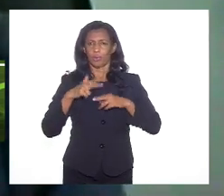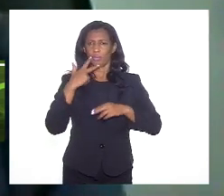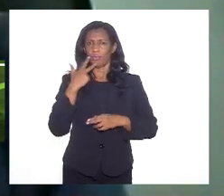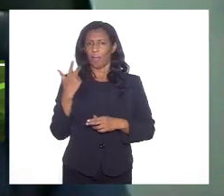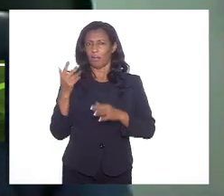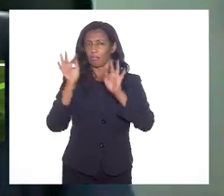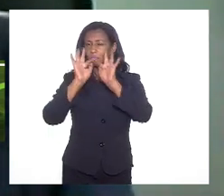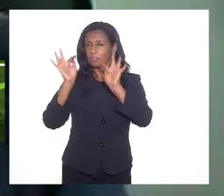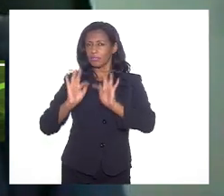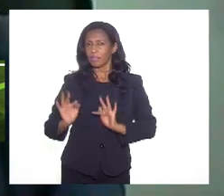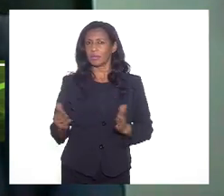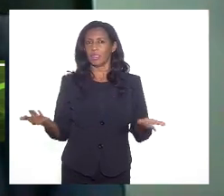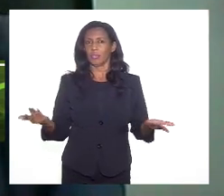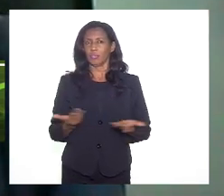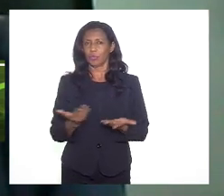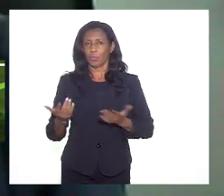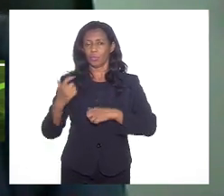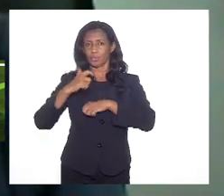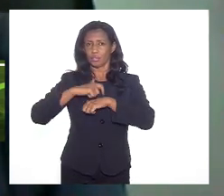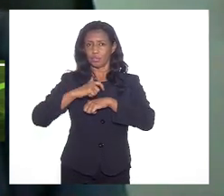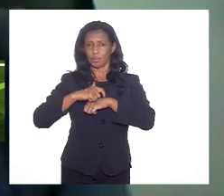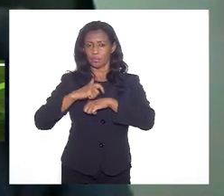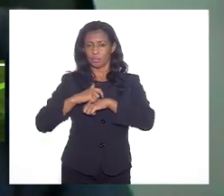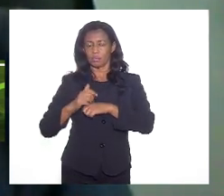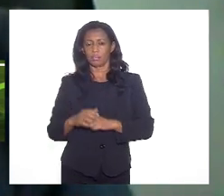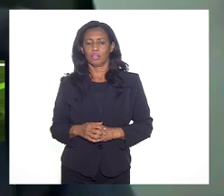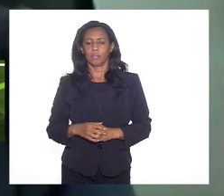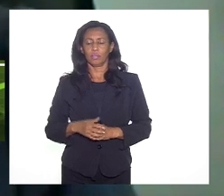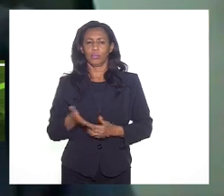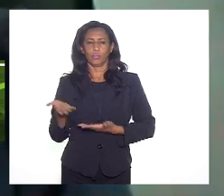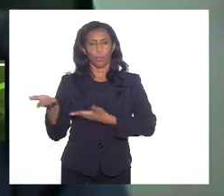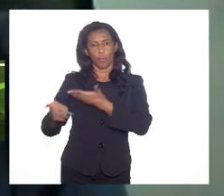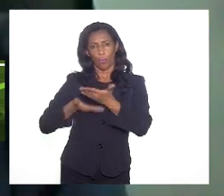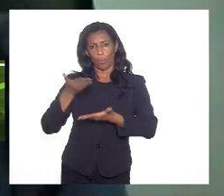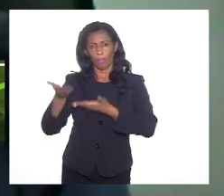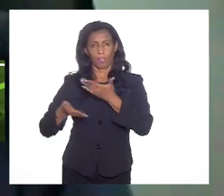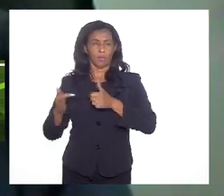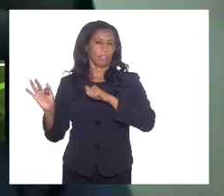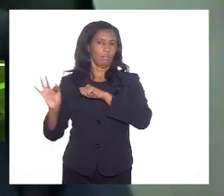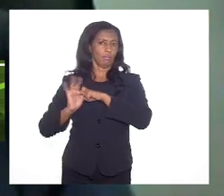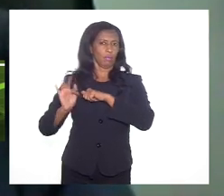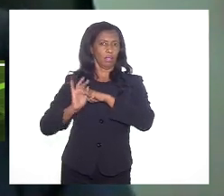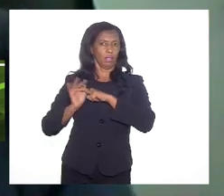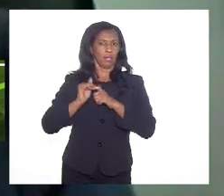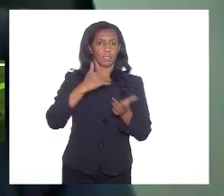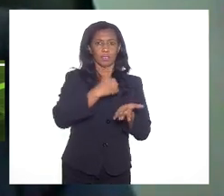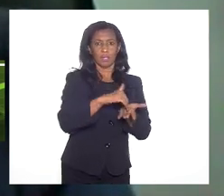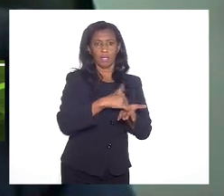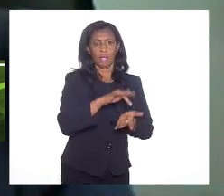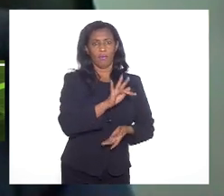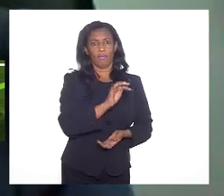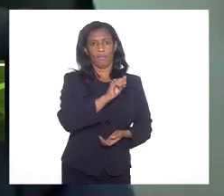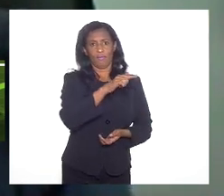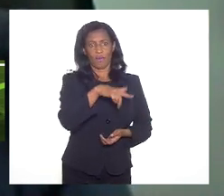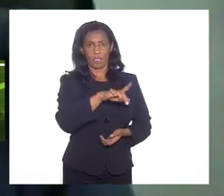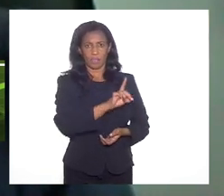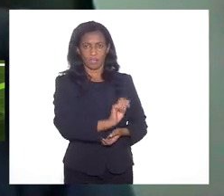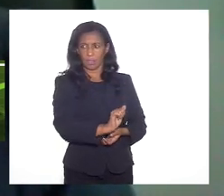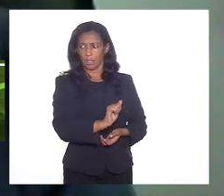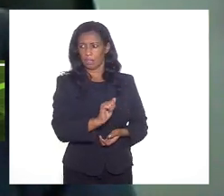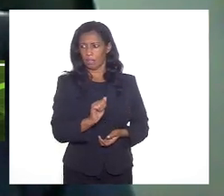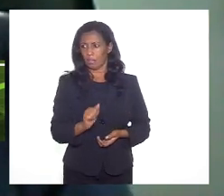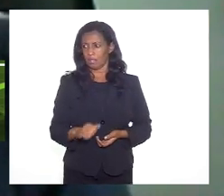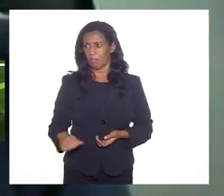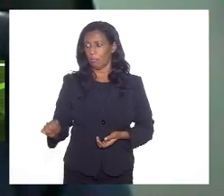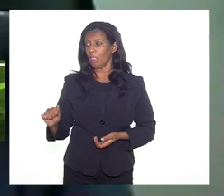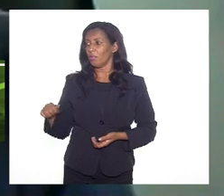felicidade hoje, nesse momento do termo de cooperação técnica entre a Secretaria de Fazenda e a ANP, entre o governo e a